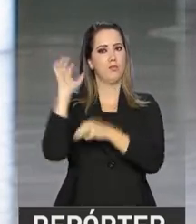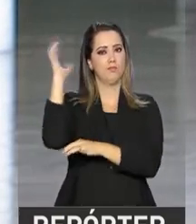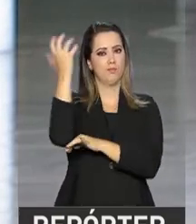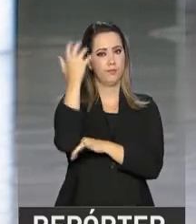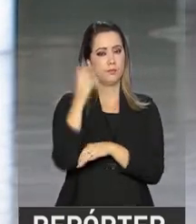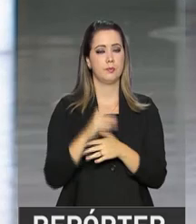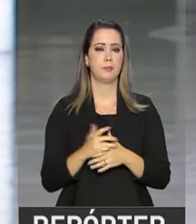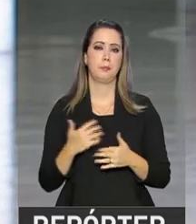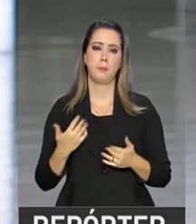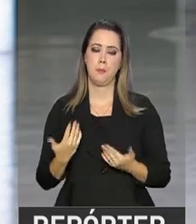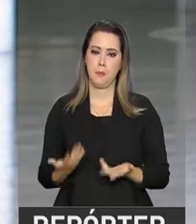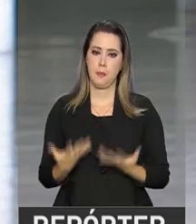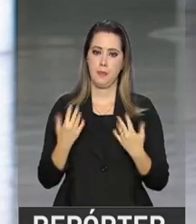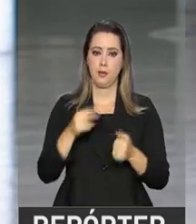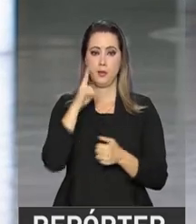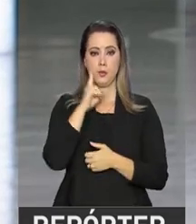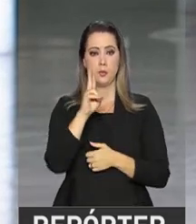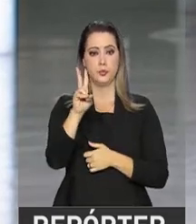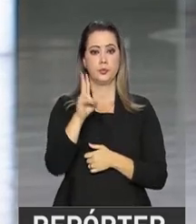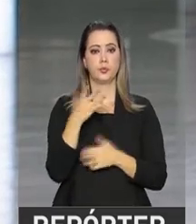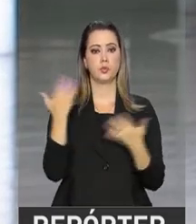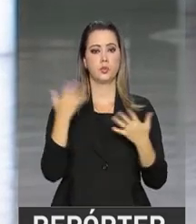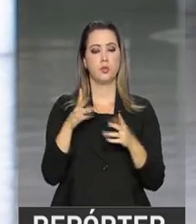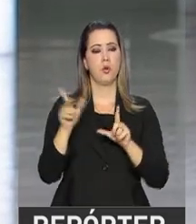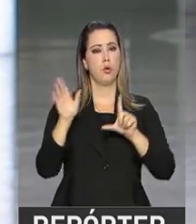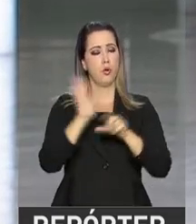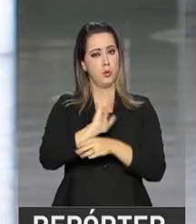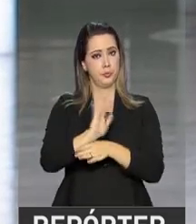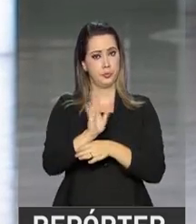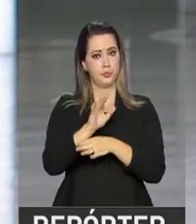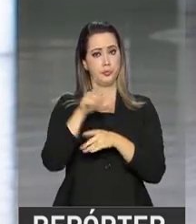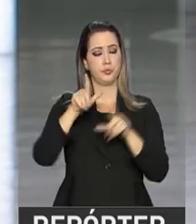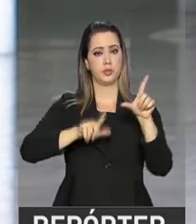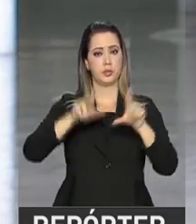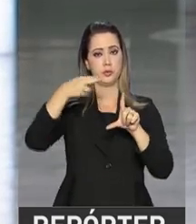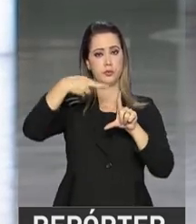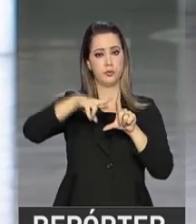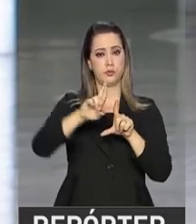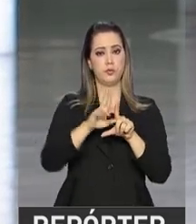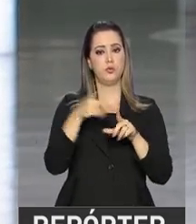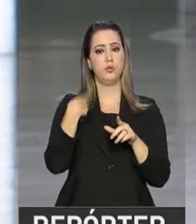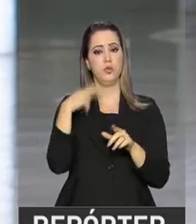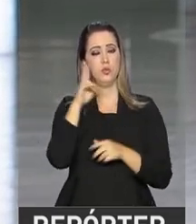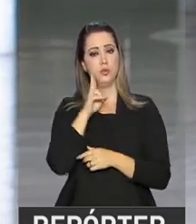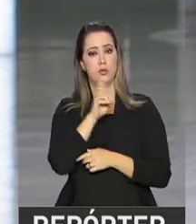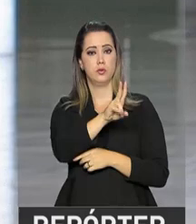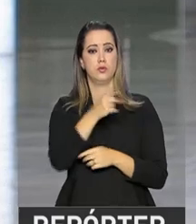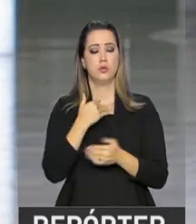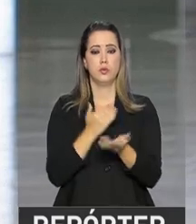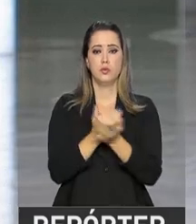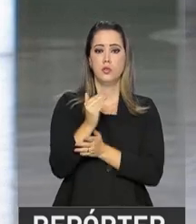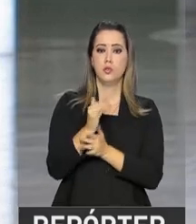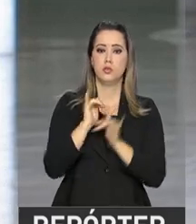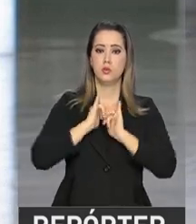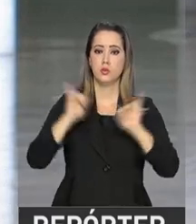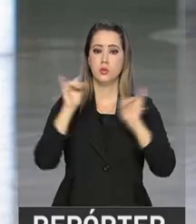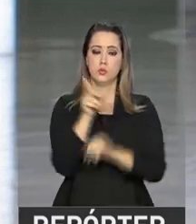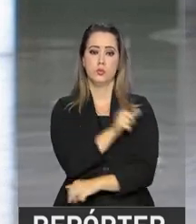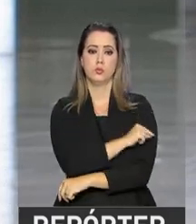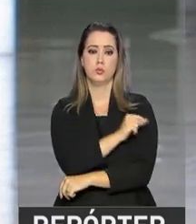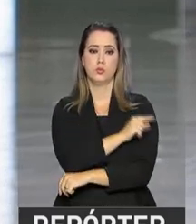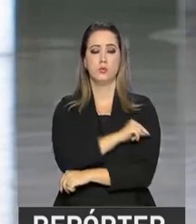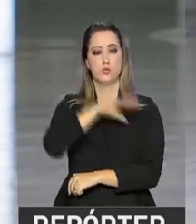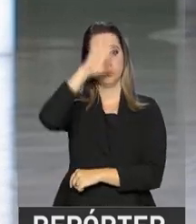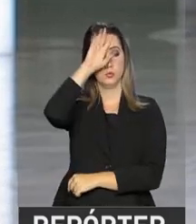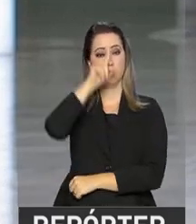matas vamos acompanhar agora uma matéria produzida pela tv nbr que registrou o início da aplicação da